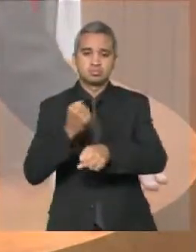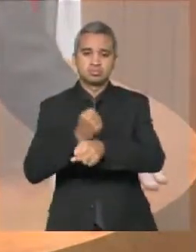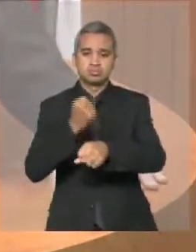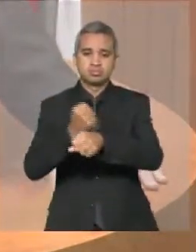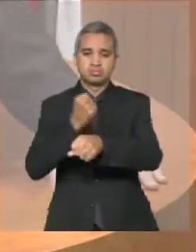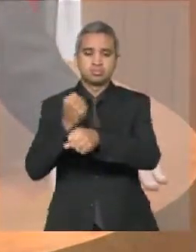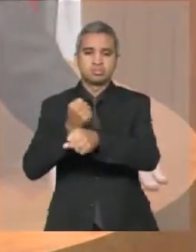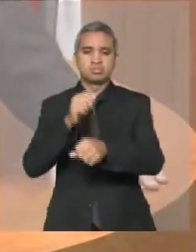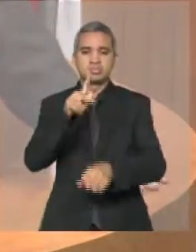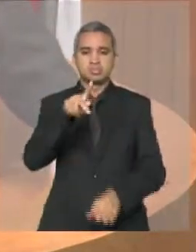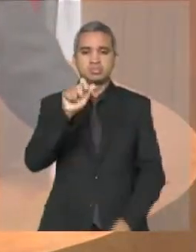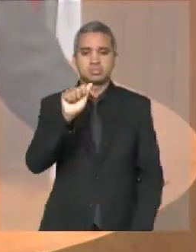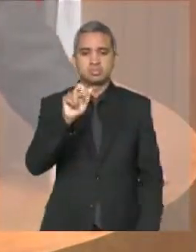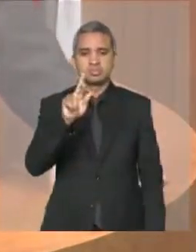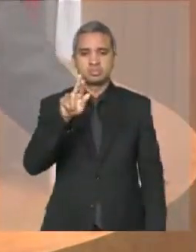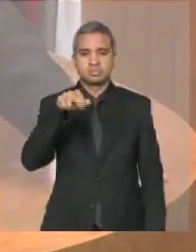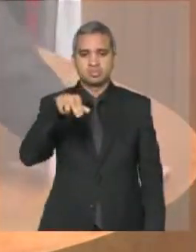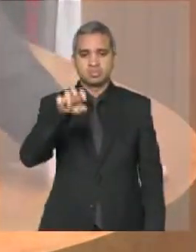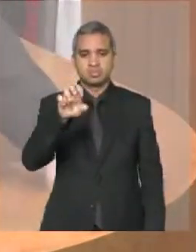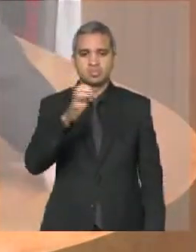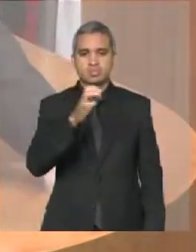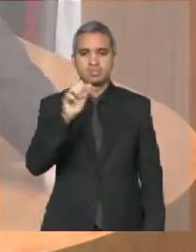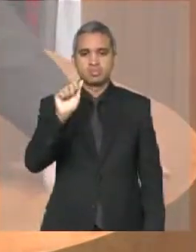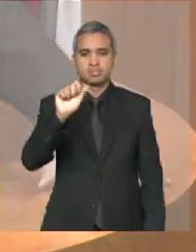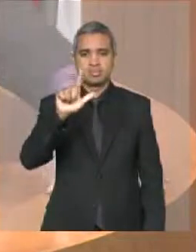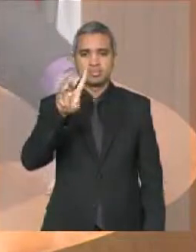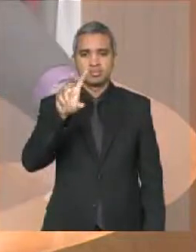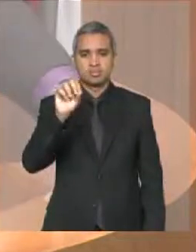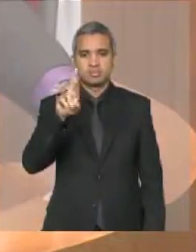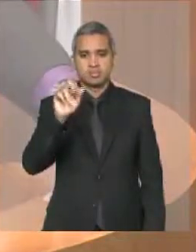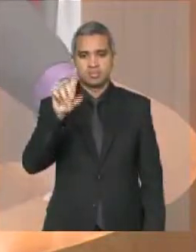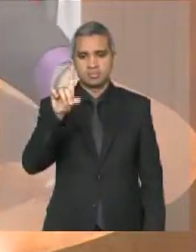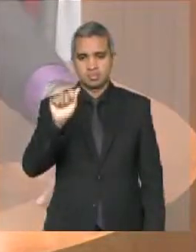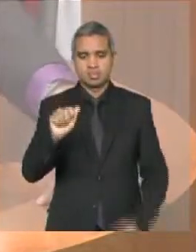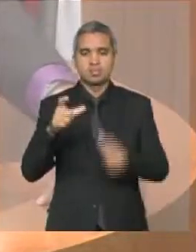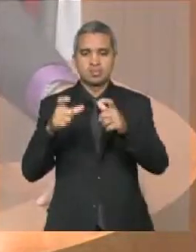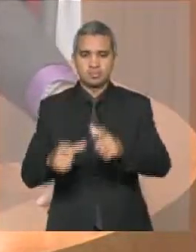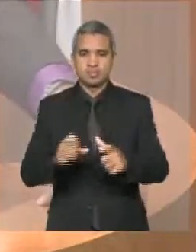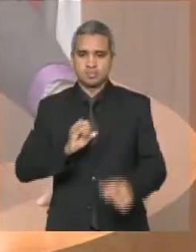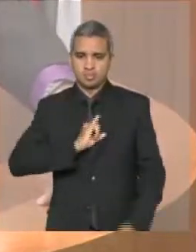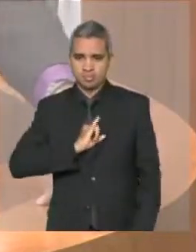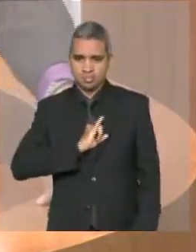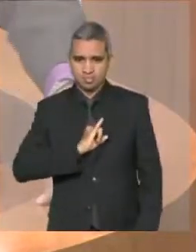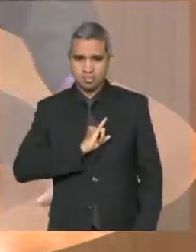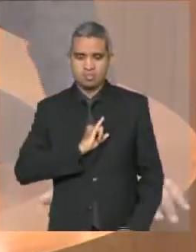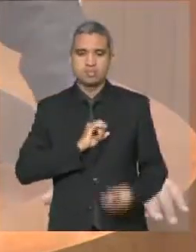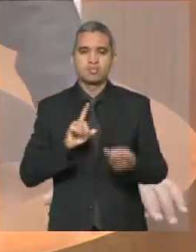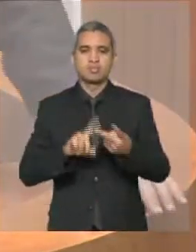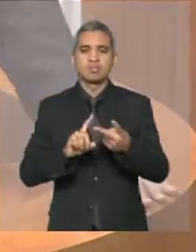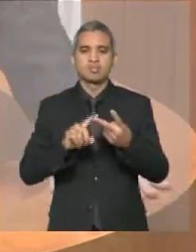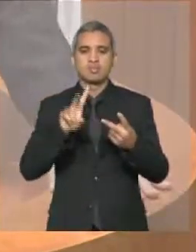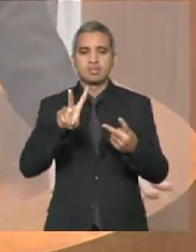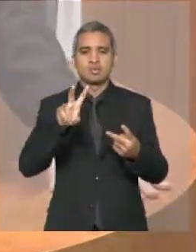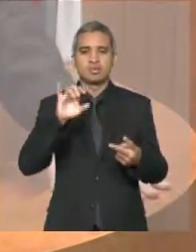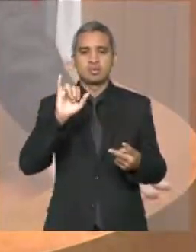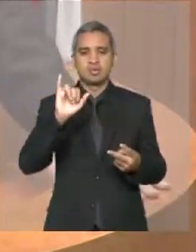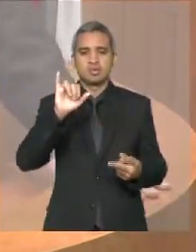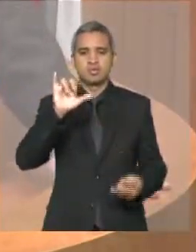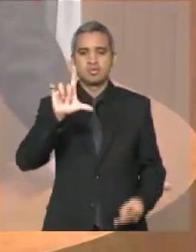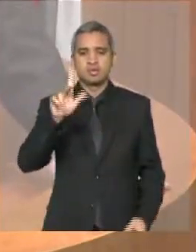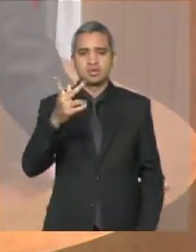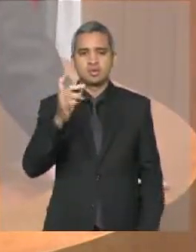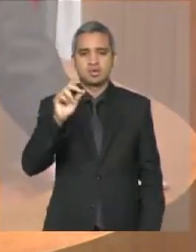Parque Alvorada e Imperatriz. O Grande Parque Alvorada e Vilinha, na Grande Imperatriz, são bairros que